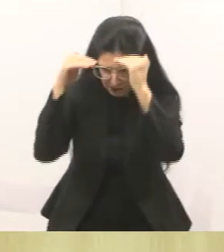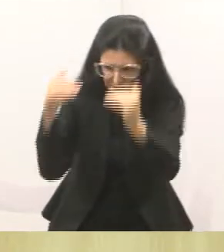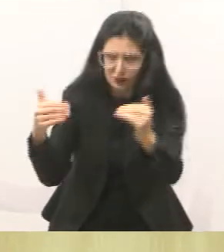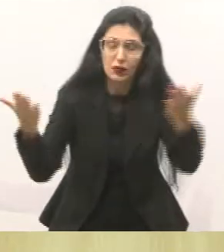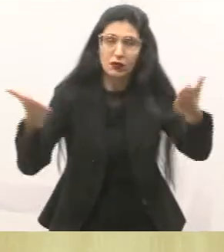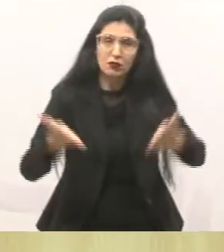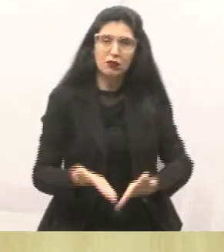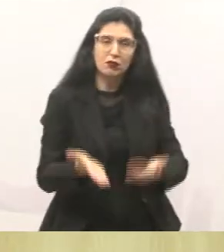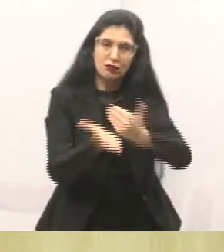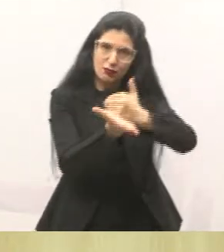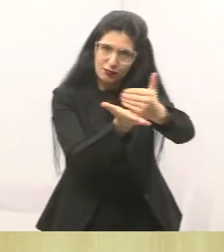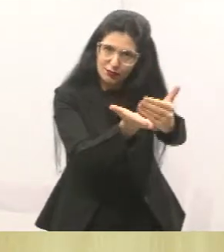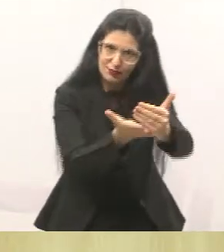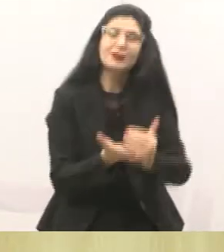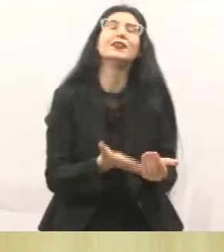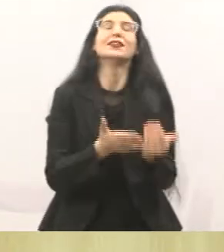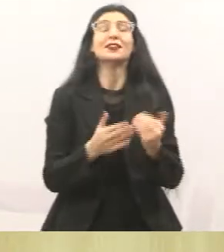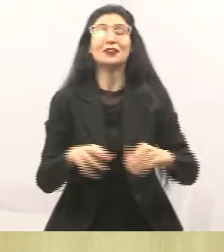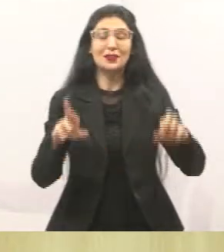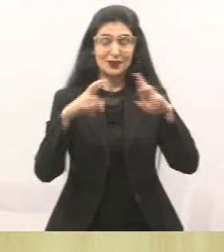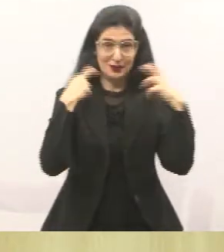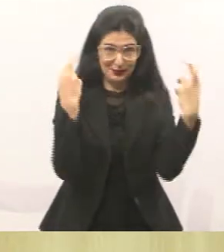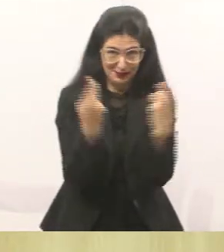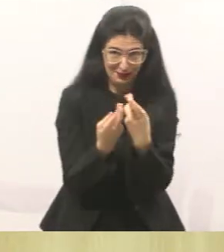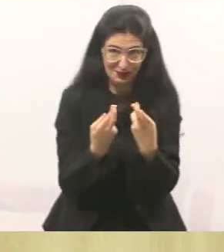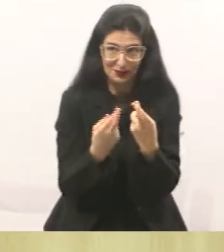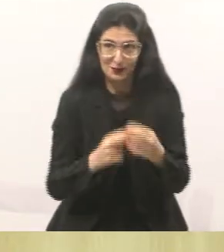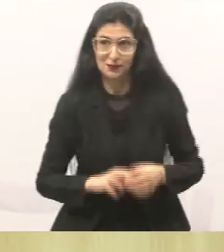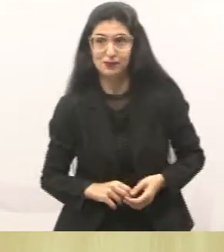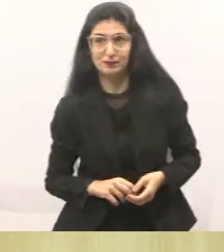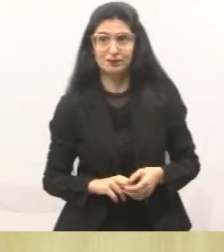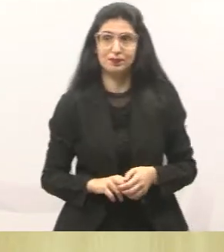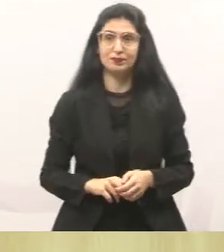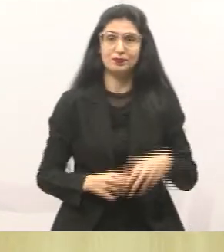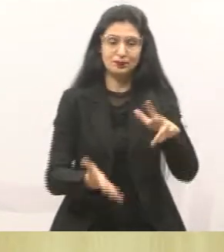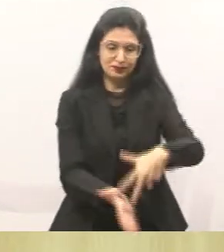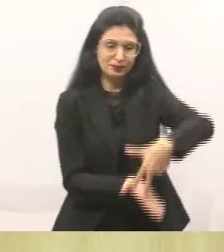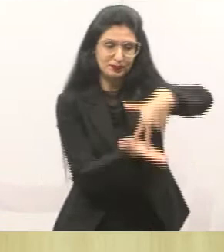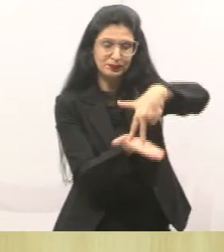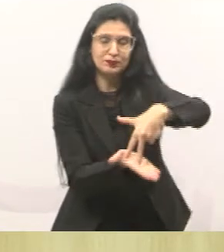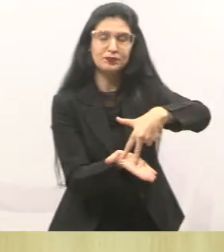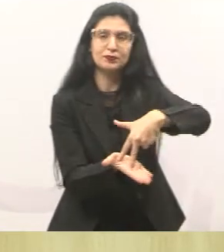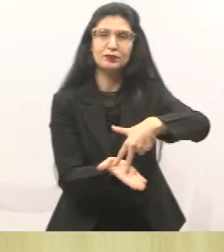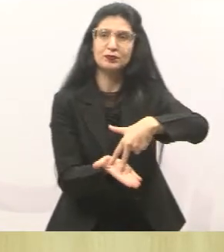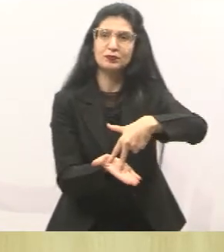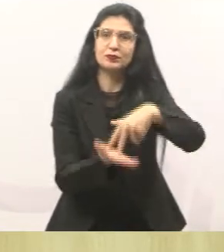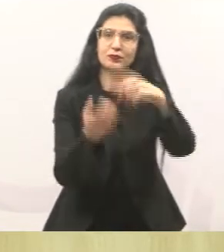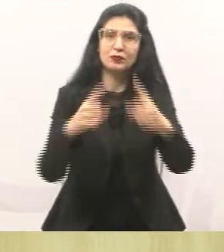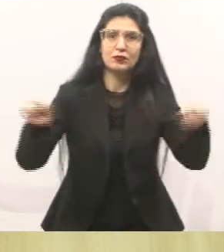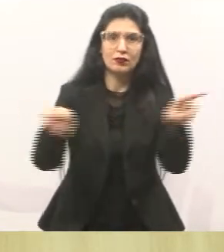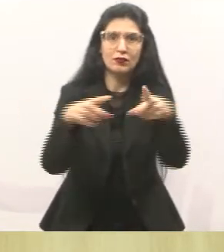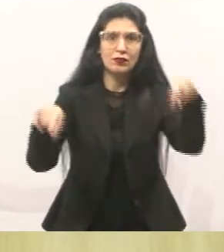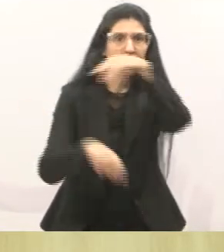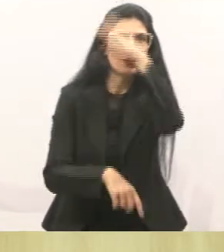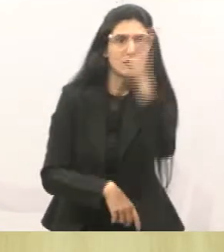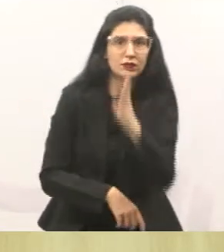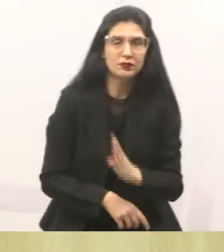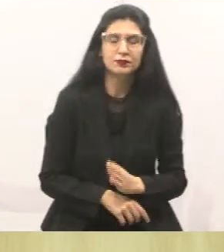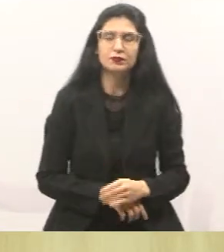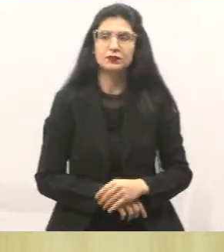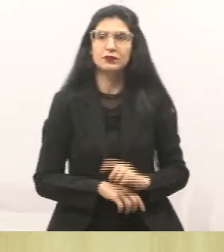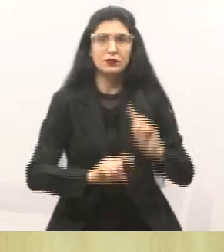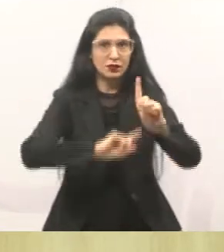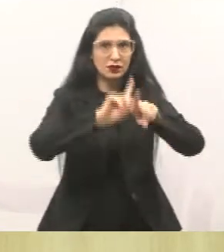declaro aberta a presente sessão ordinária. Peço a todos que se levantem para a execução do hino nacional brasileiro. Logo após, por